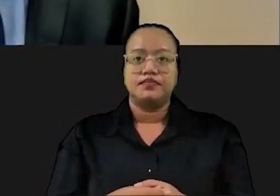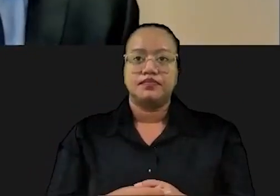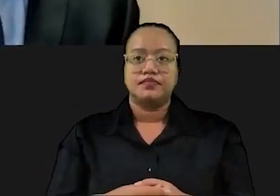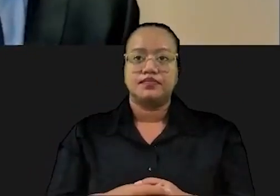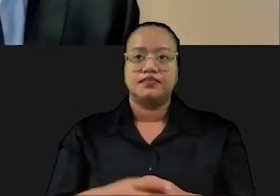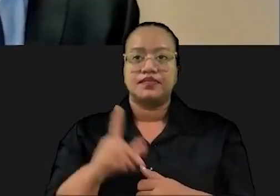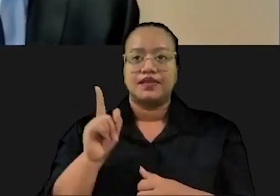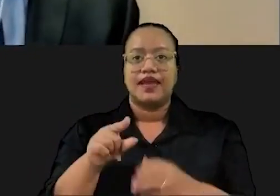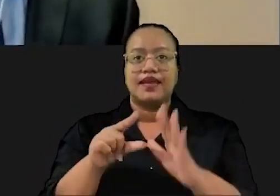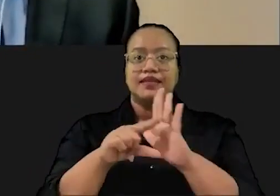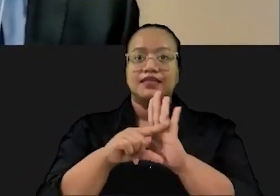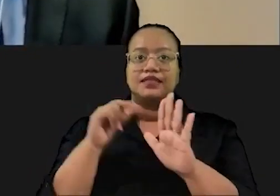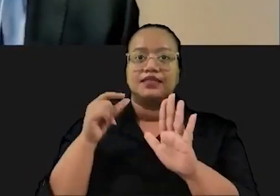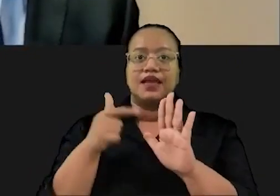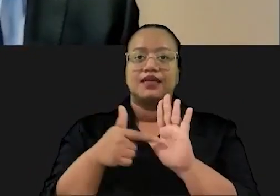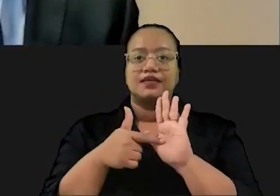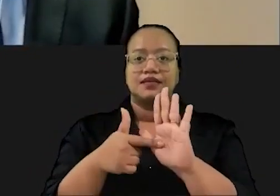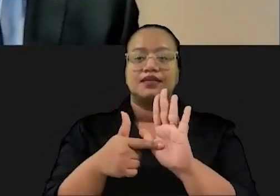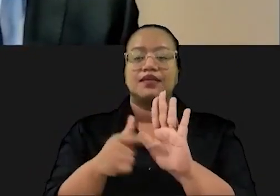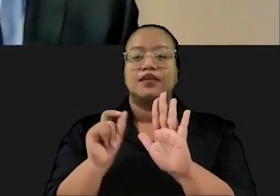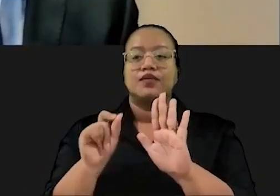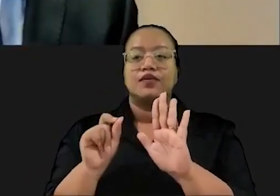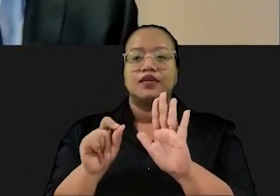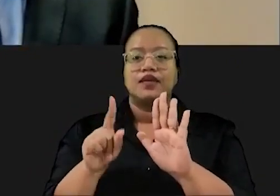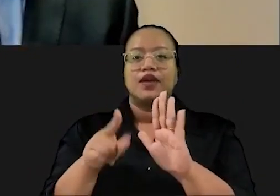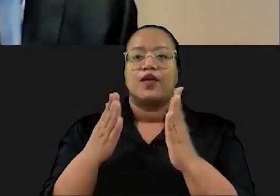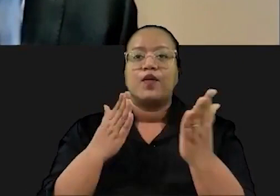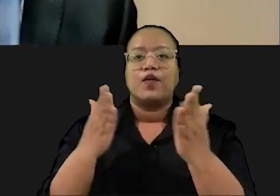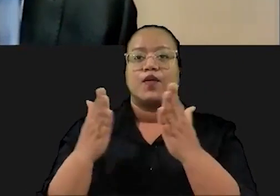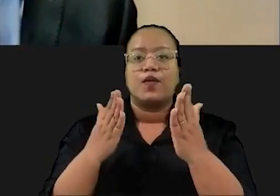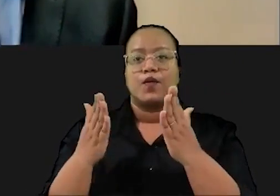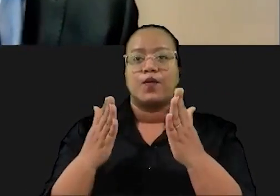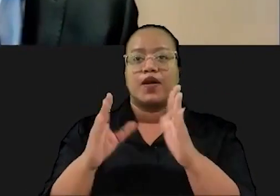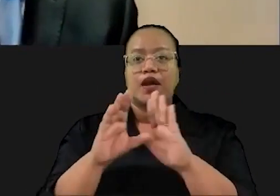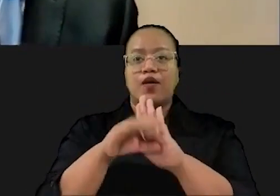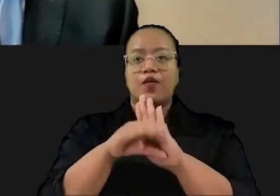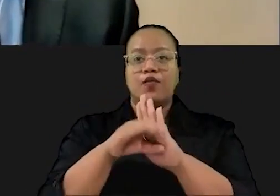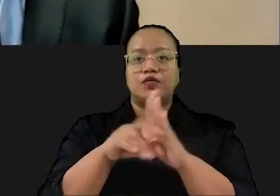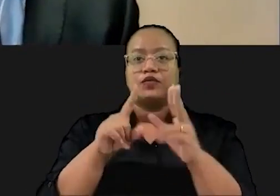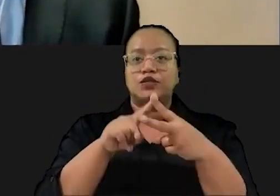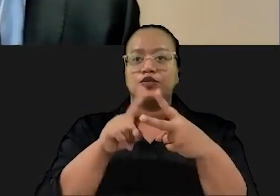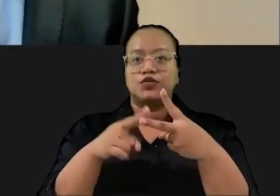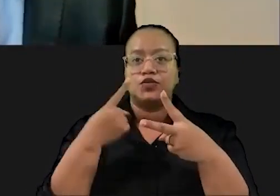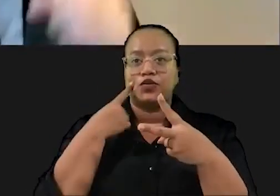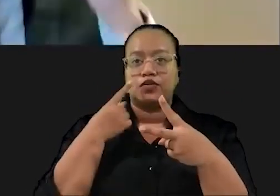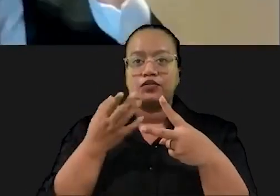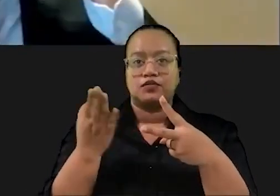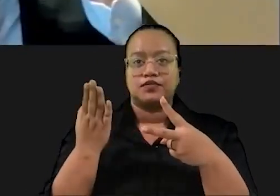é quando nós comparamos esses dois conceitos aqui, processo eletrônico e autos virtuais.